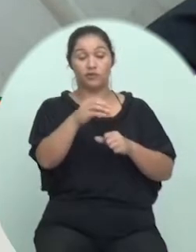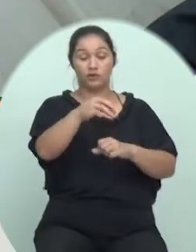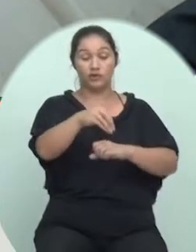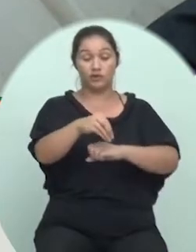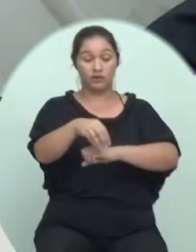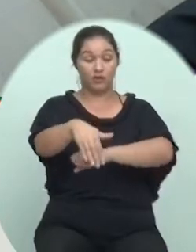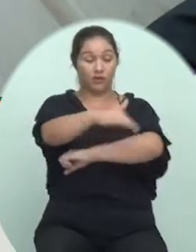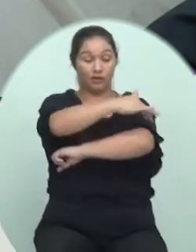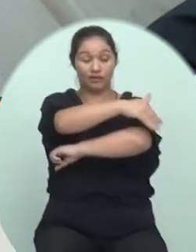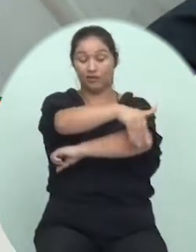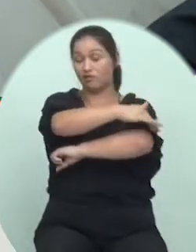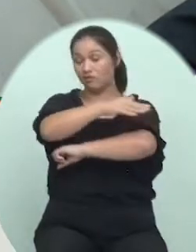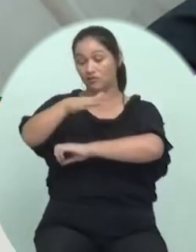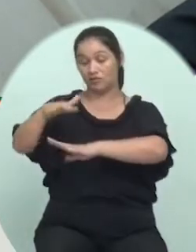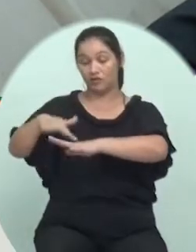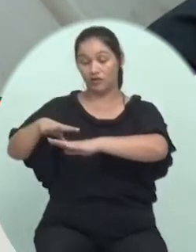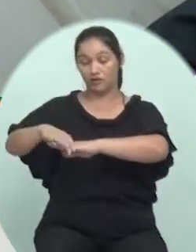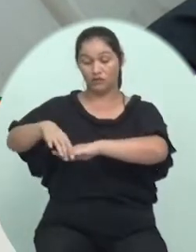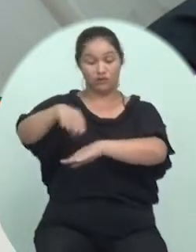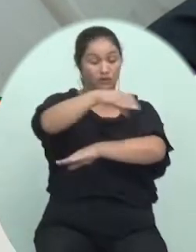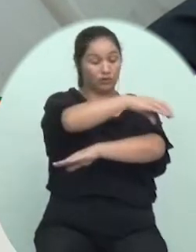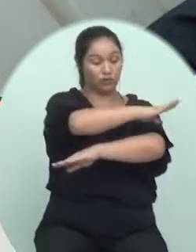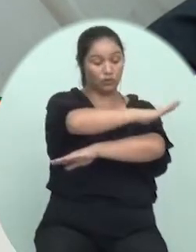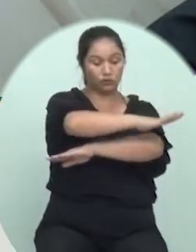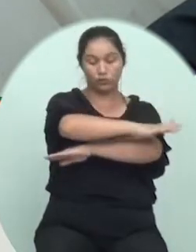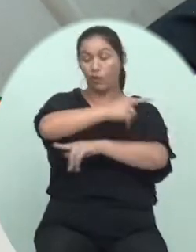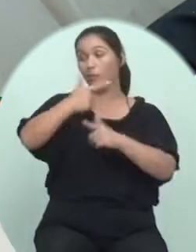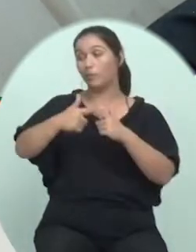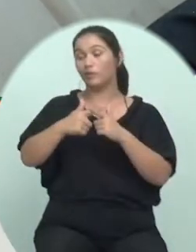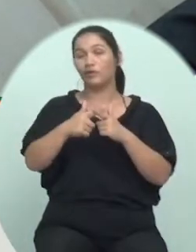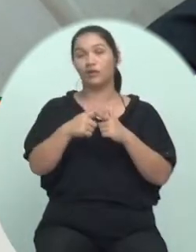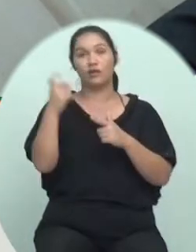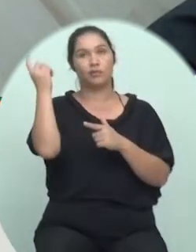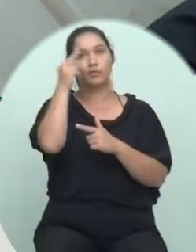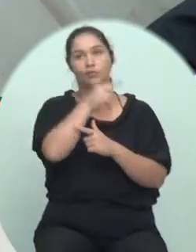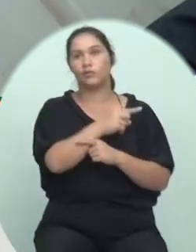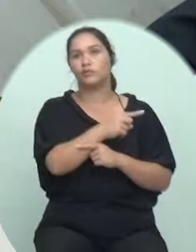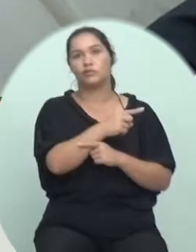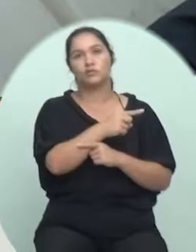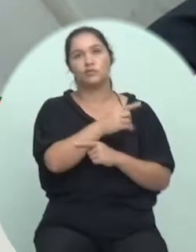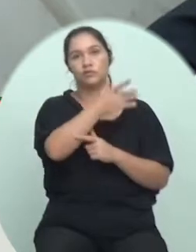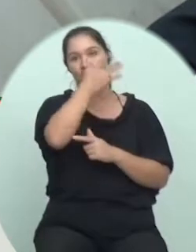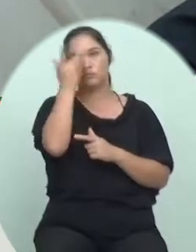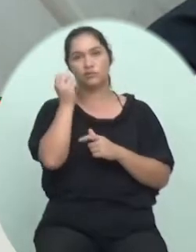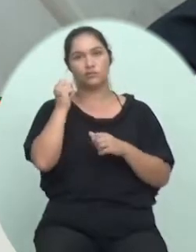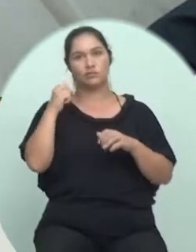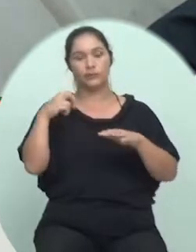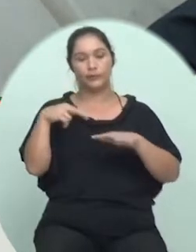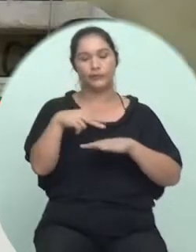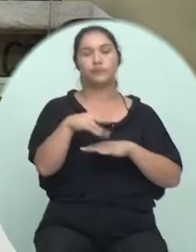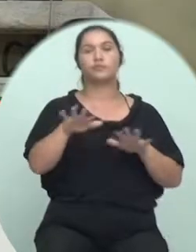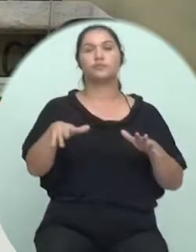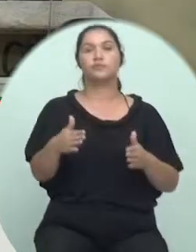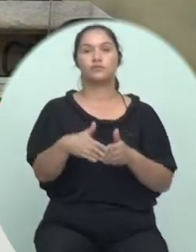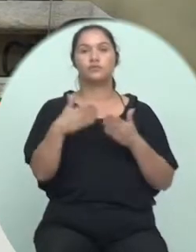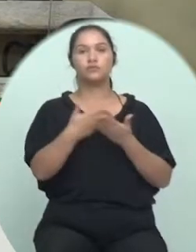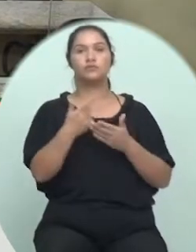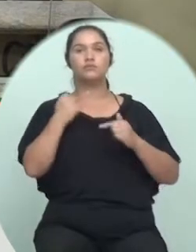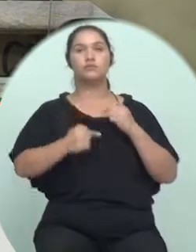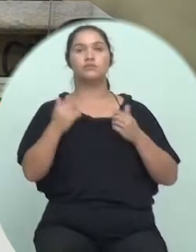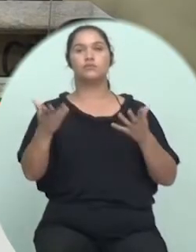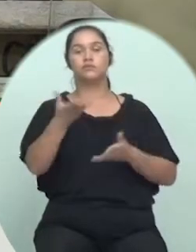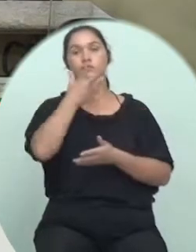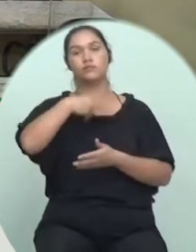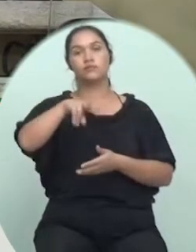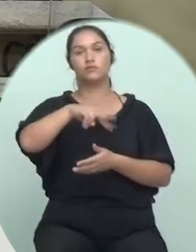próxima à igreja, pois está atrapalhando o trânsito dos fiéis nos horários de culto? O requerimento está em discussão. Com a